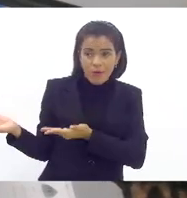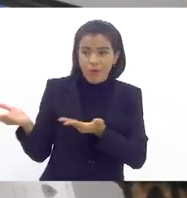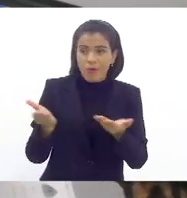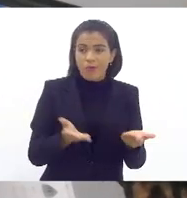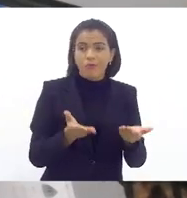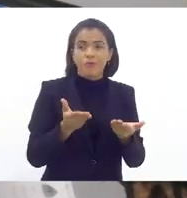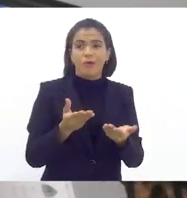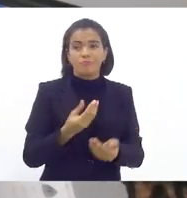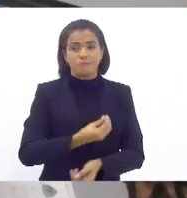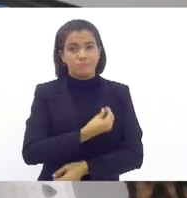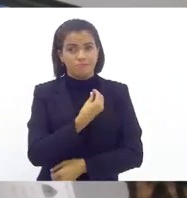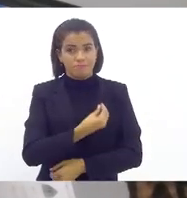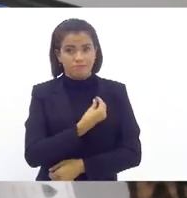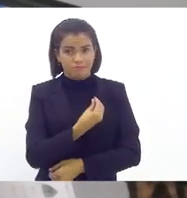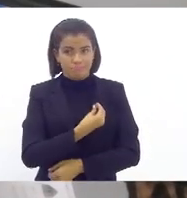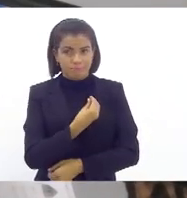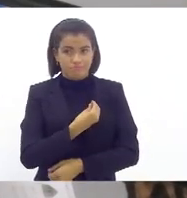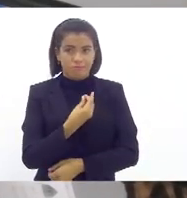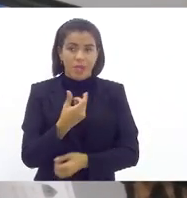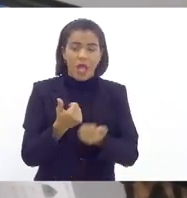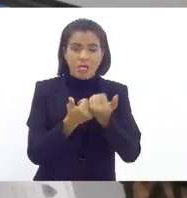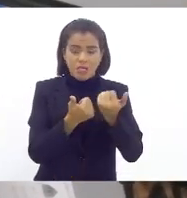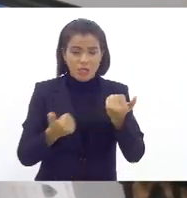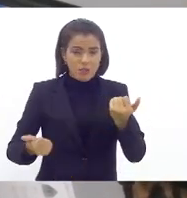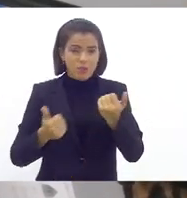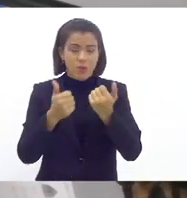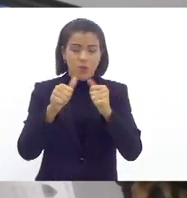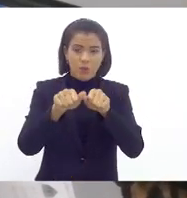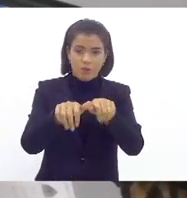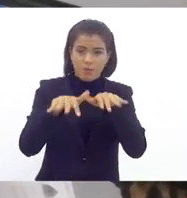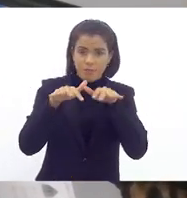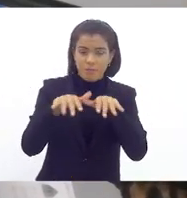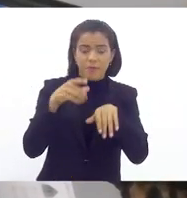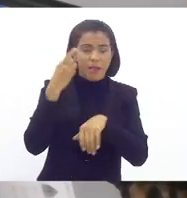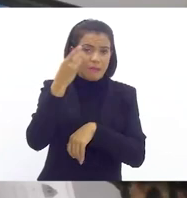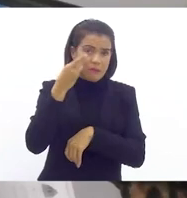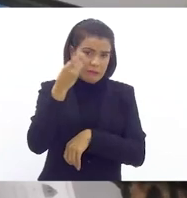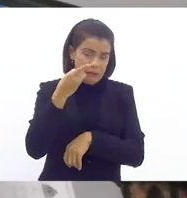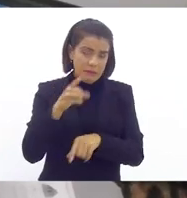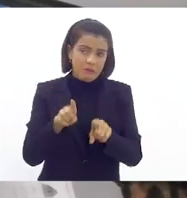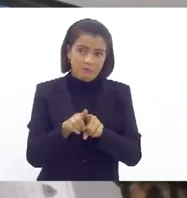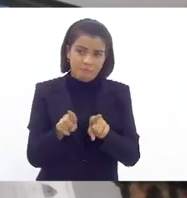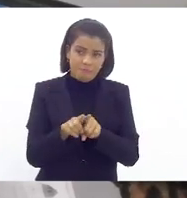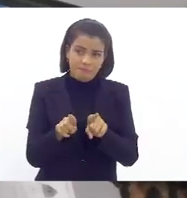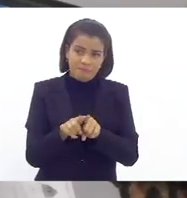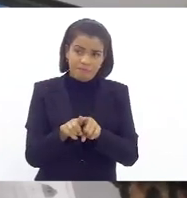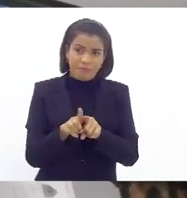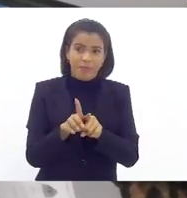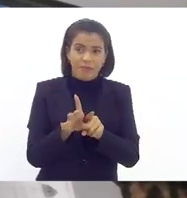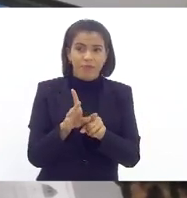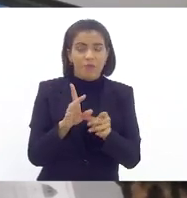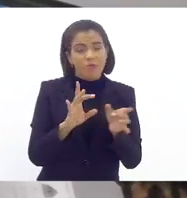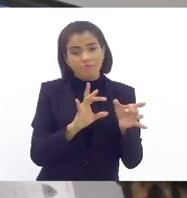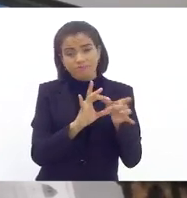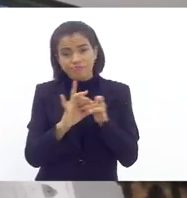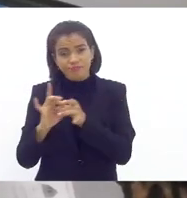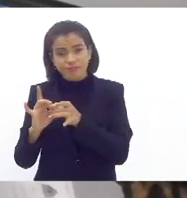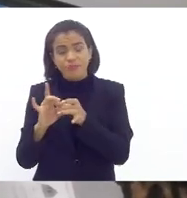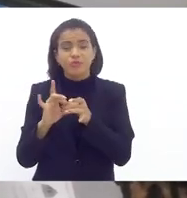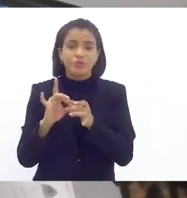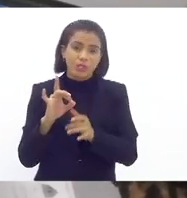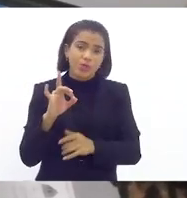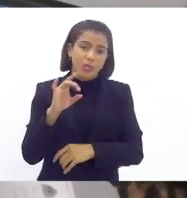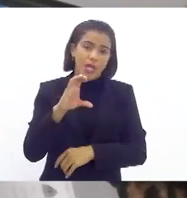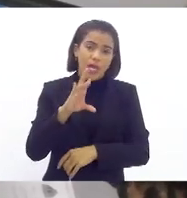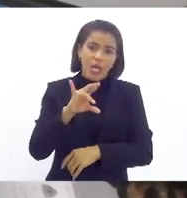caso, presentes, assessores parlamentares, movimentos sociais aqui presentes. Um pouco vai na direção do que a Cris Oliveira aqui nos